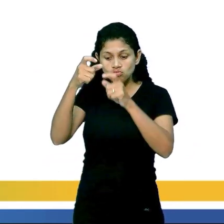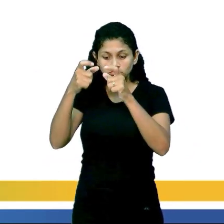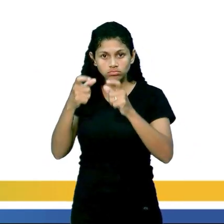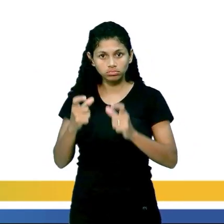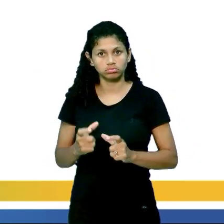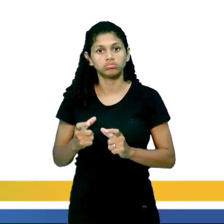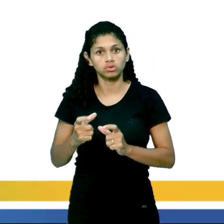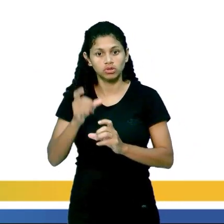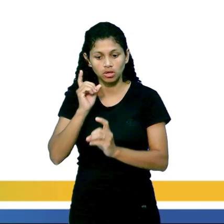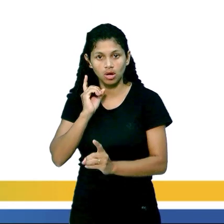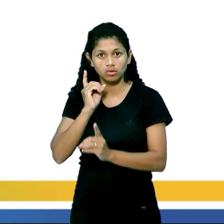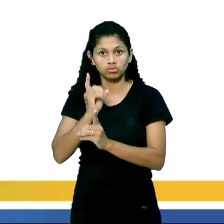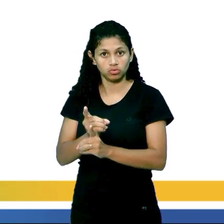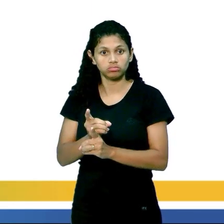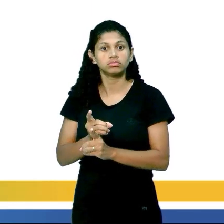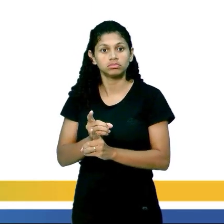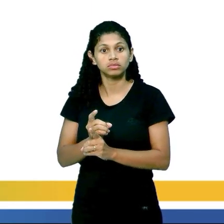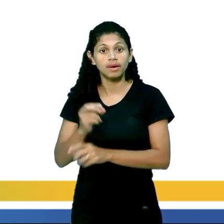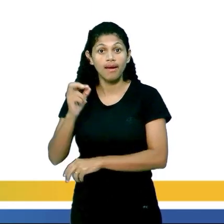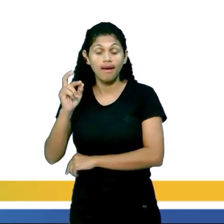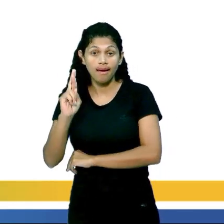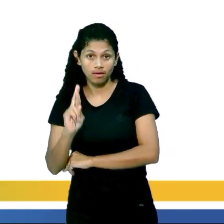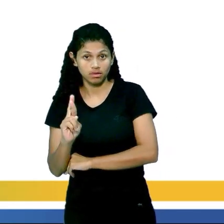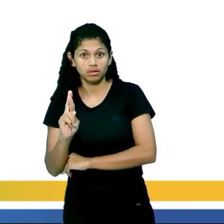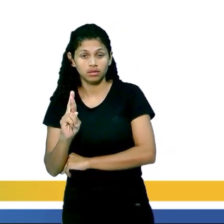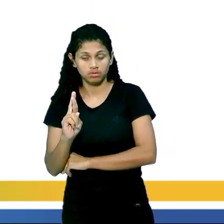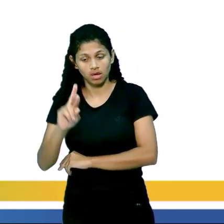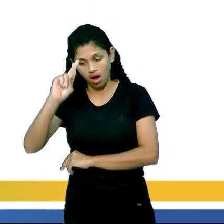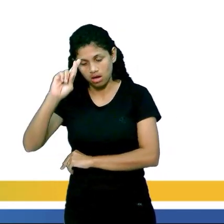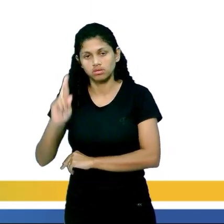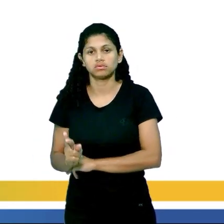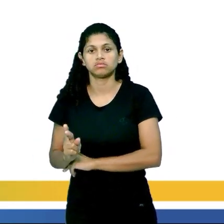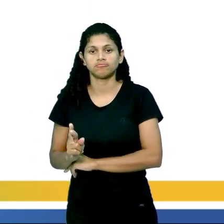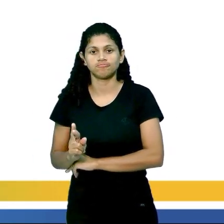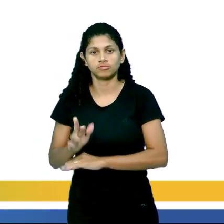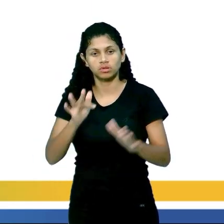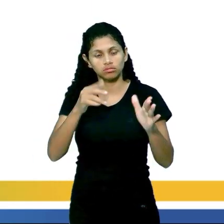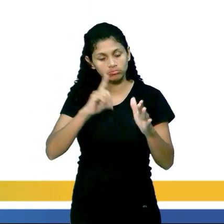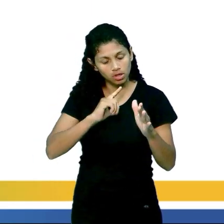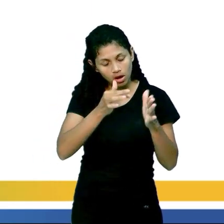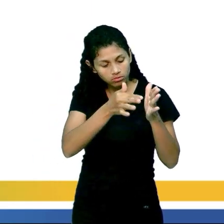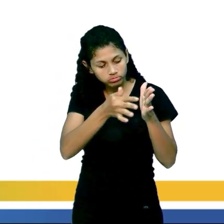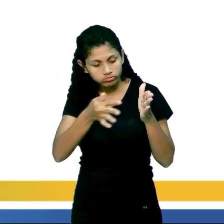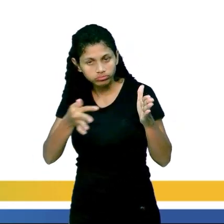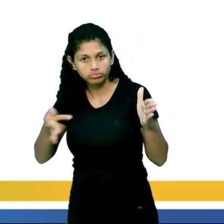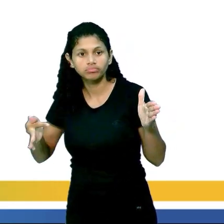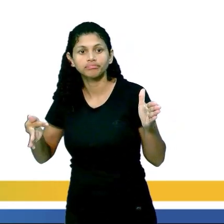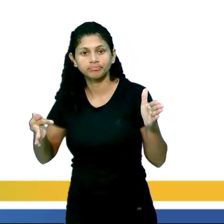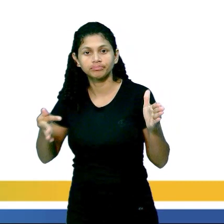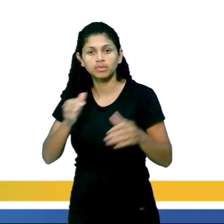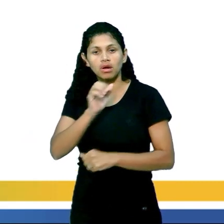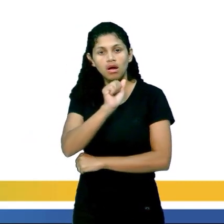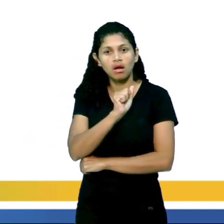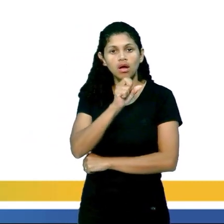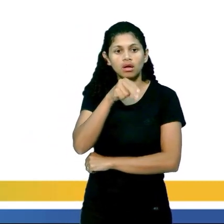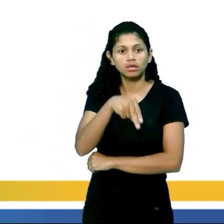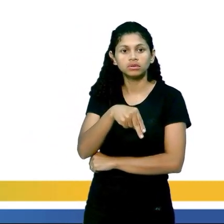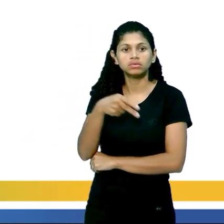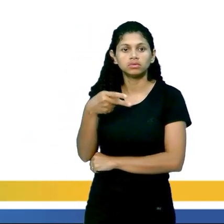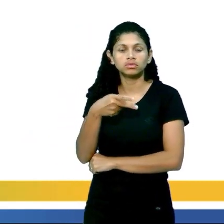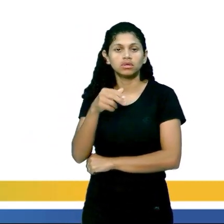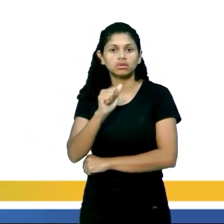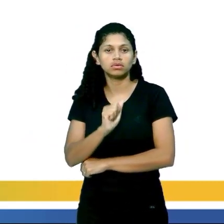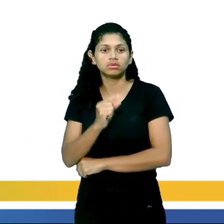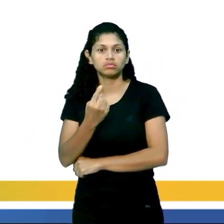e o R é a razão. Aí formamos essa fórmula aí, a N igual a A1